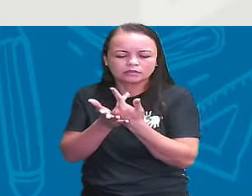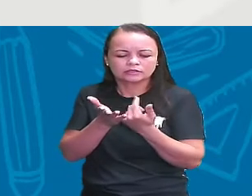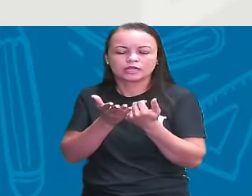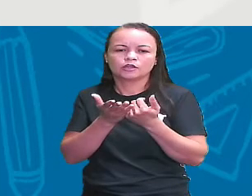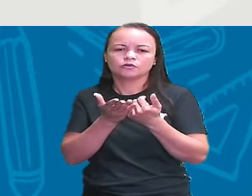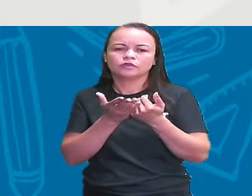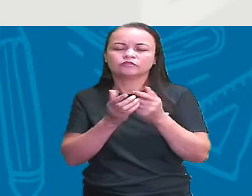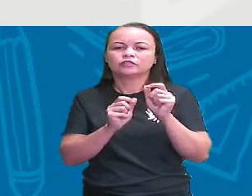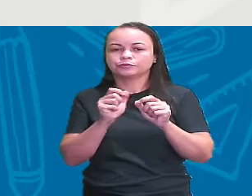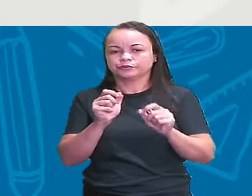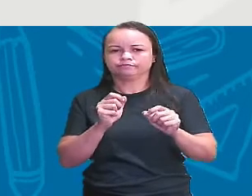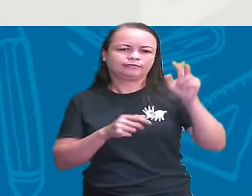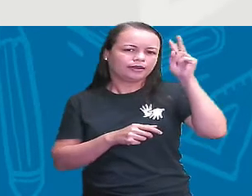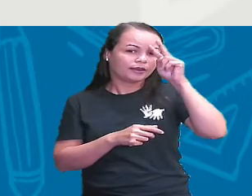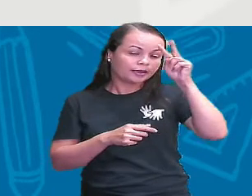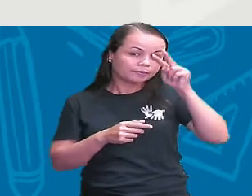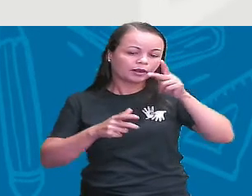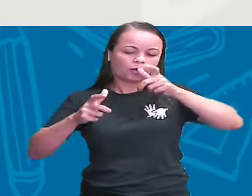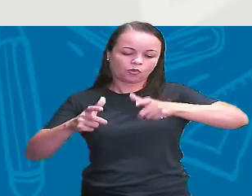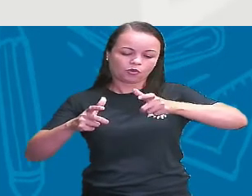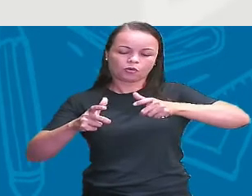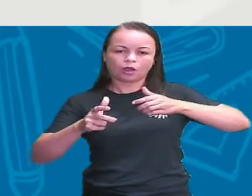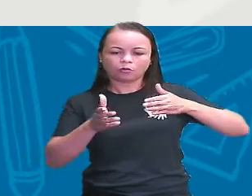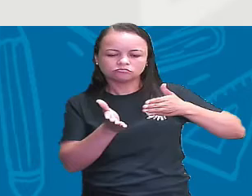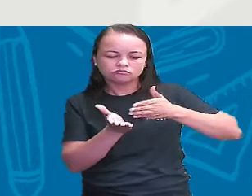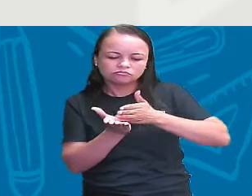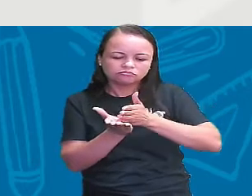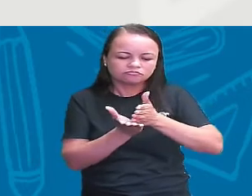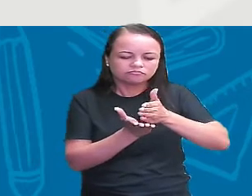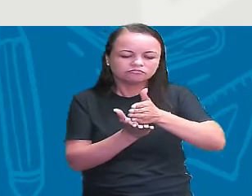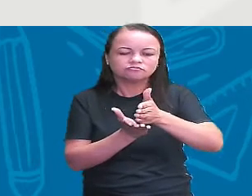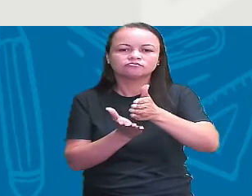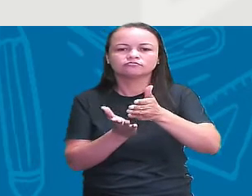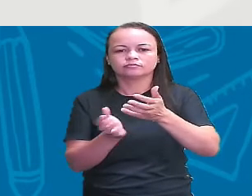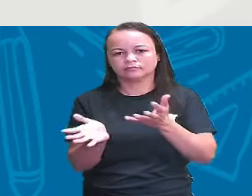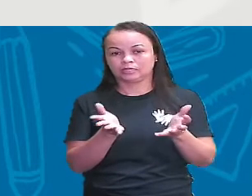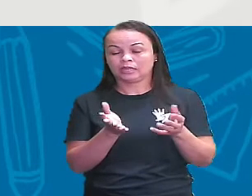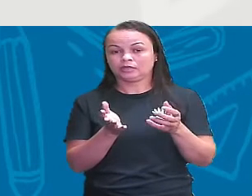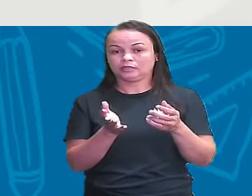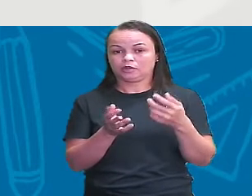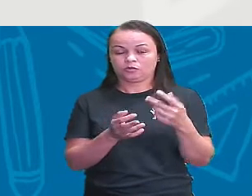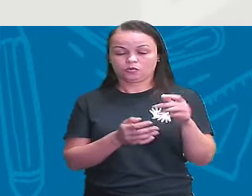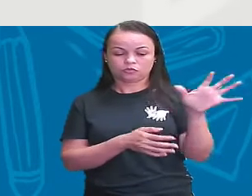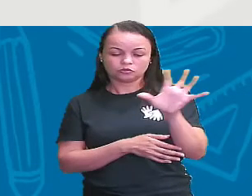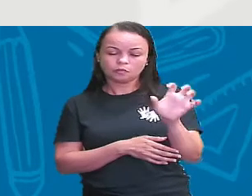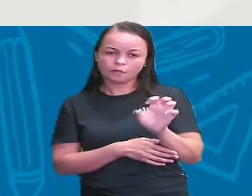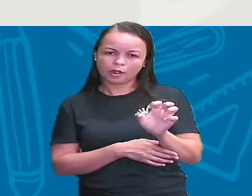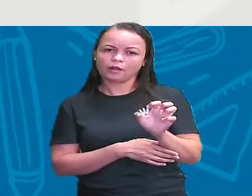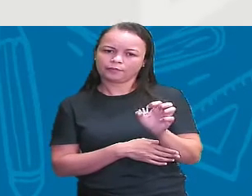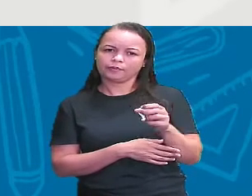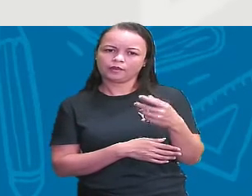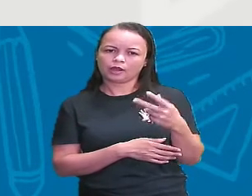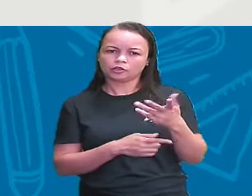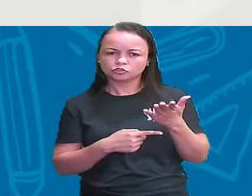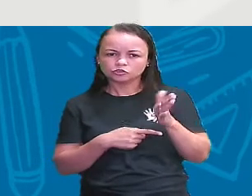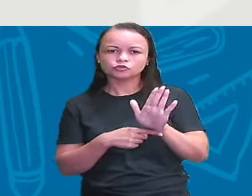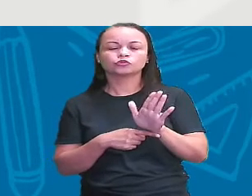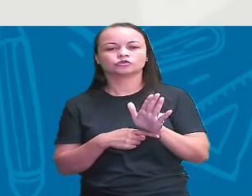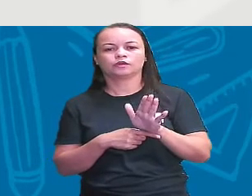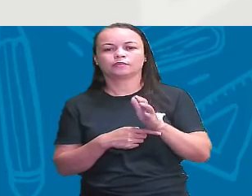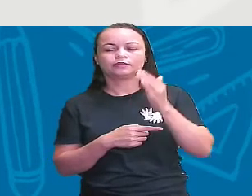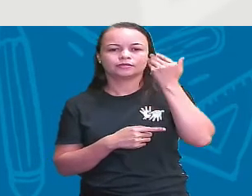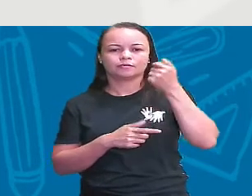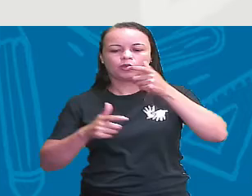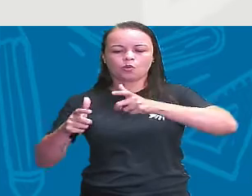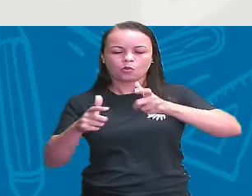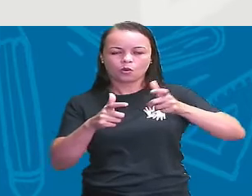aquele local por onde eu estou passando. Então, os mapas, eles servem justamente para isso, para você se localizar no